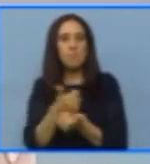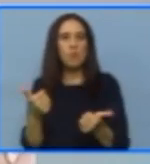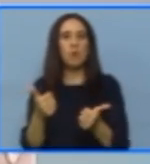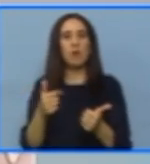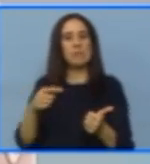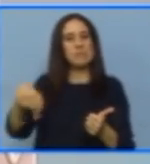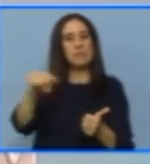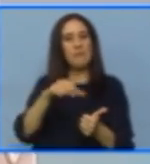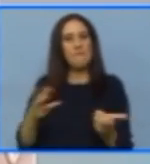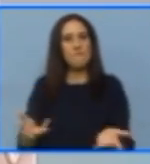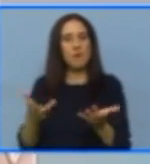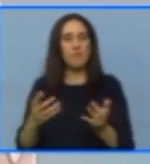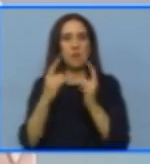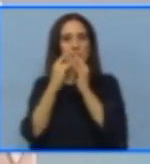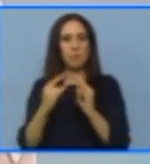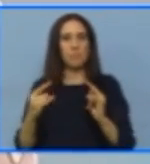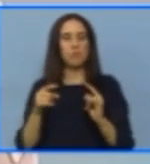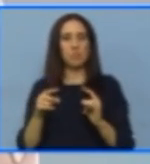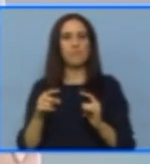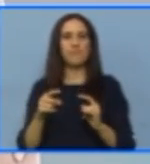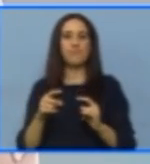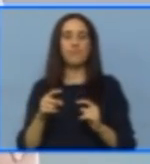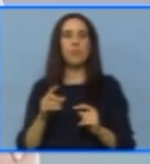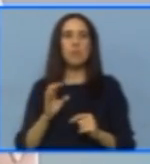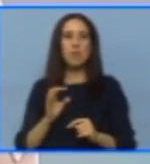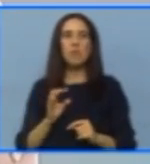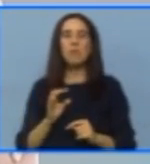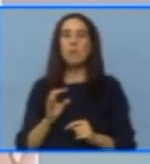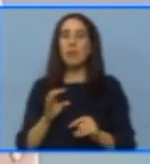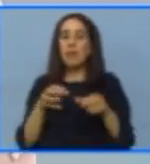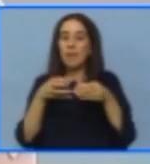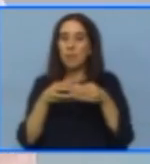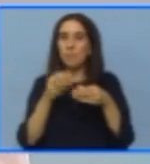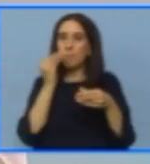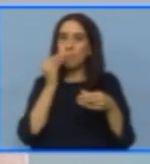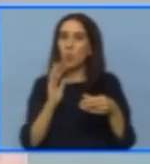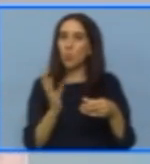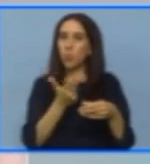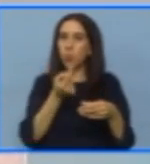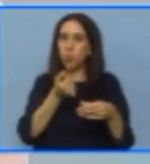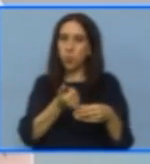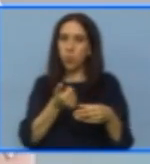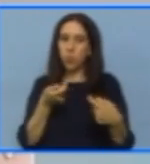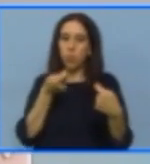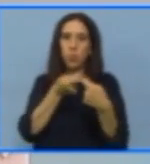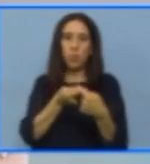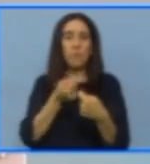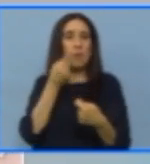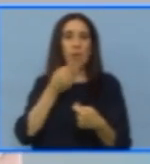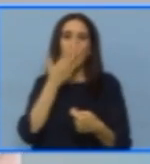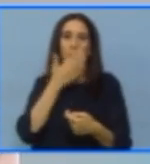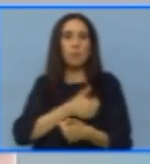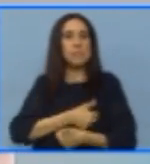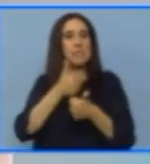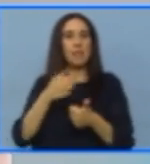eles possam viver o acampamento à medida da sua pequena equipa, mas tendo a noção que estão ali numa pequena cidade de